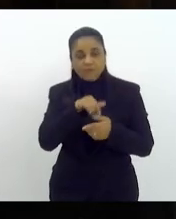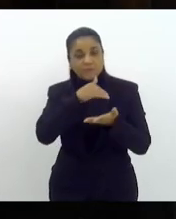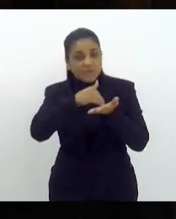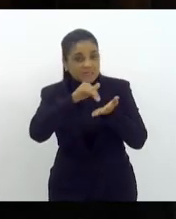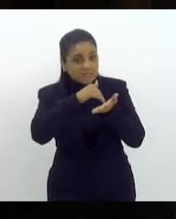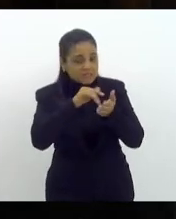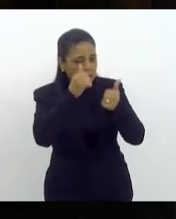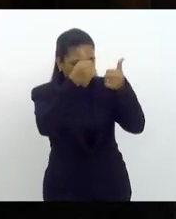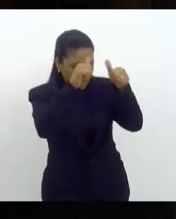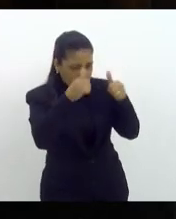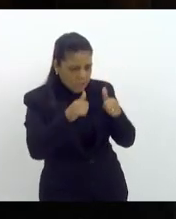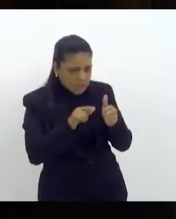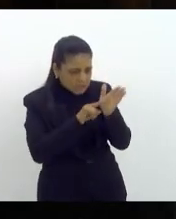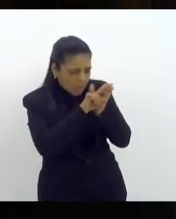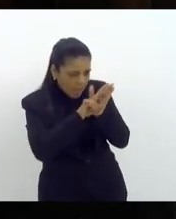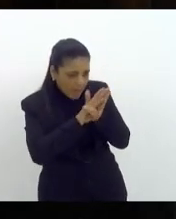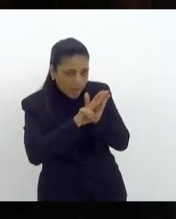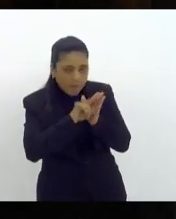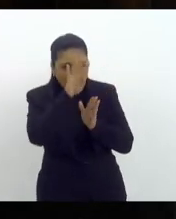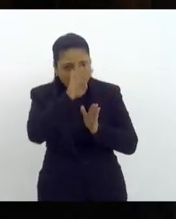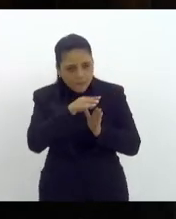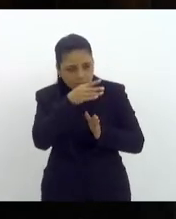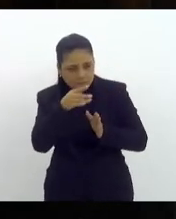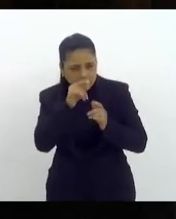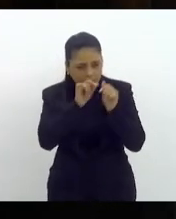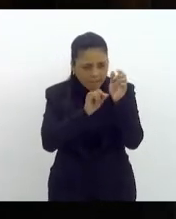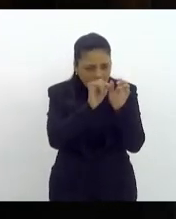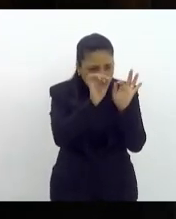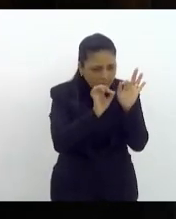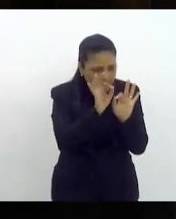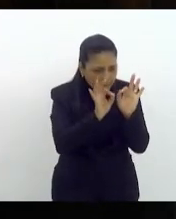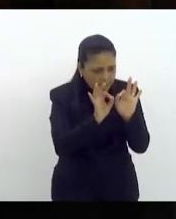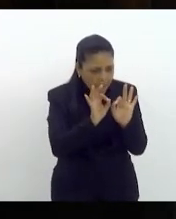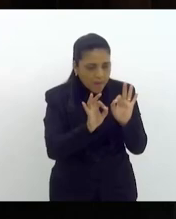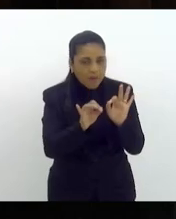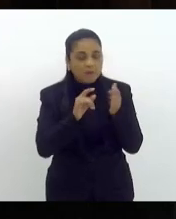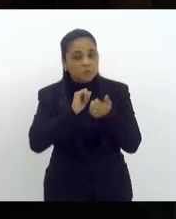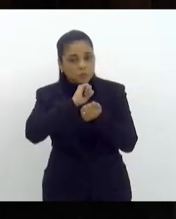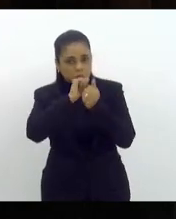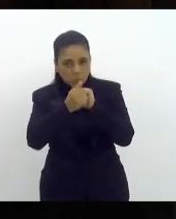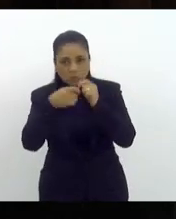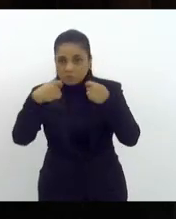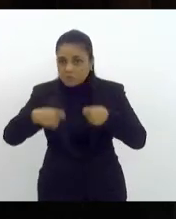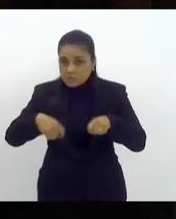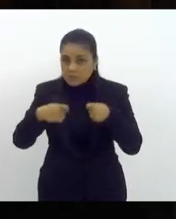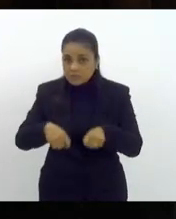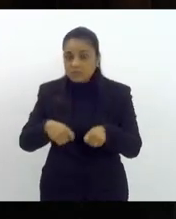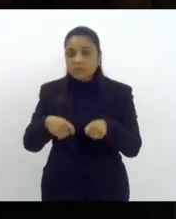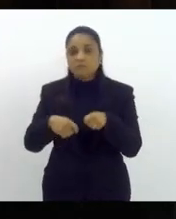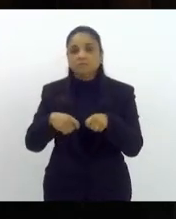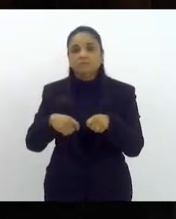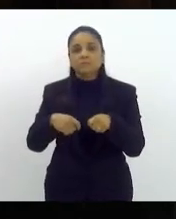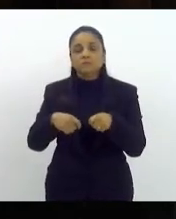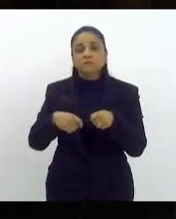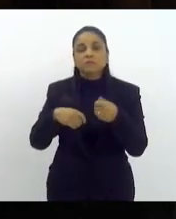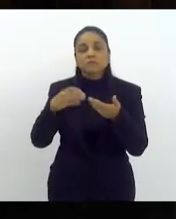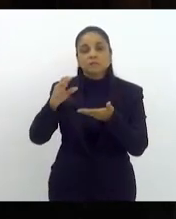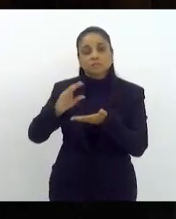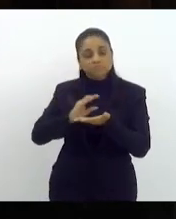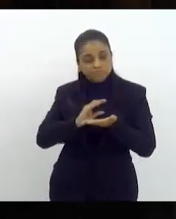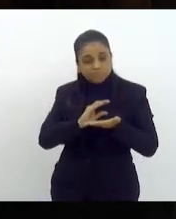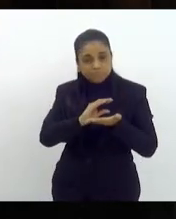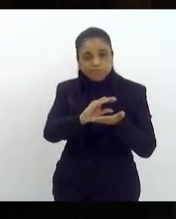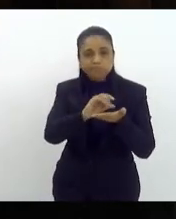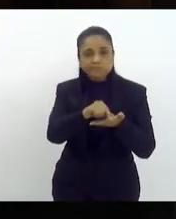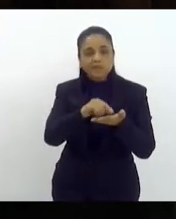ela Analisa toda toda aquela planilha tudo aquilo que o esporte necessita e dá uma chancela a partir do momento que